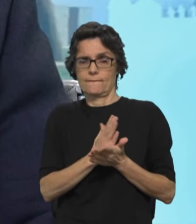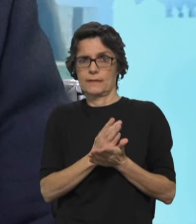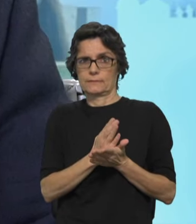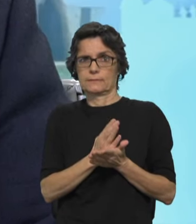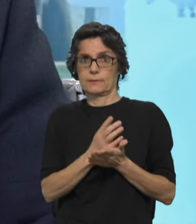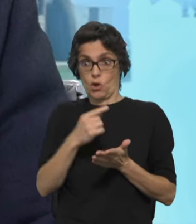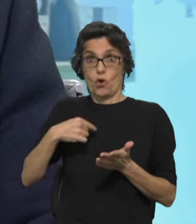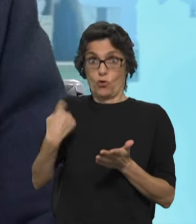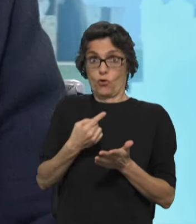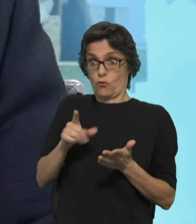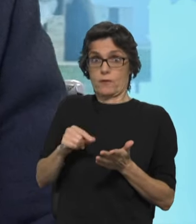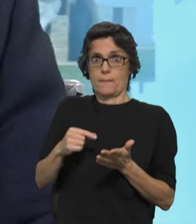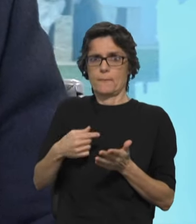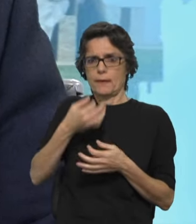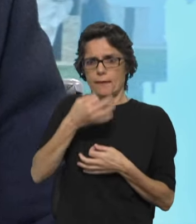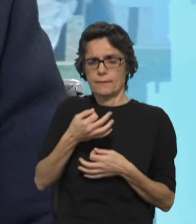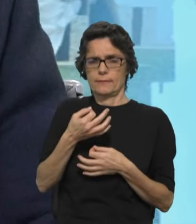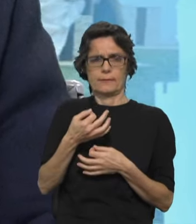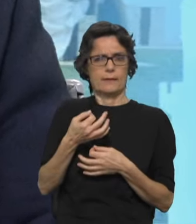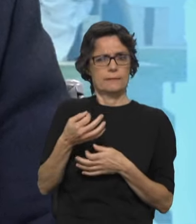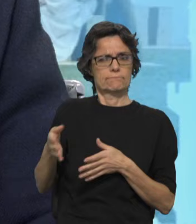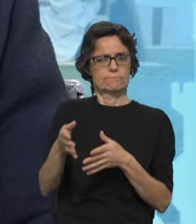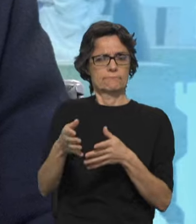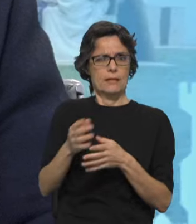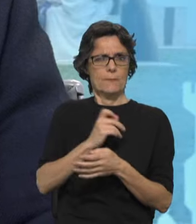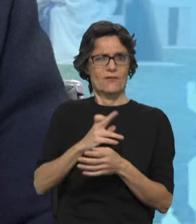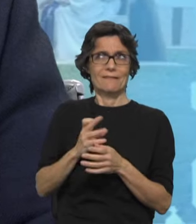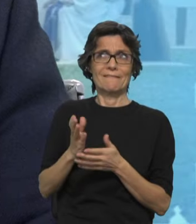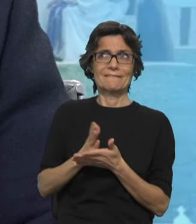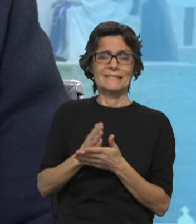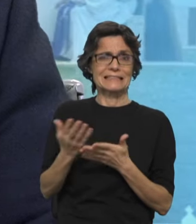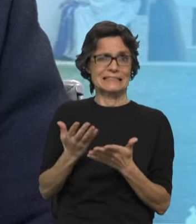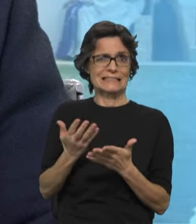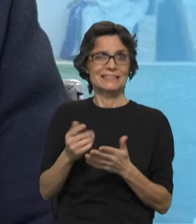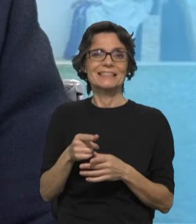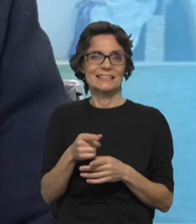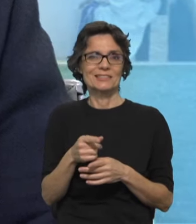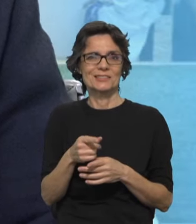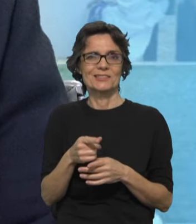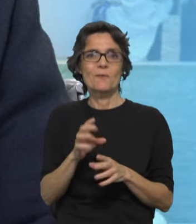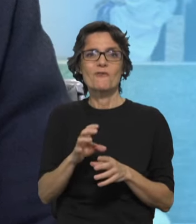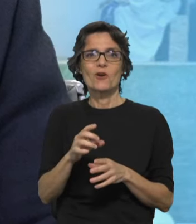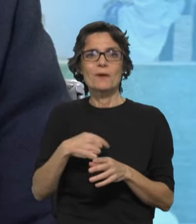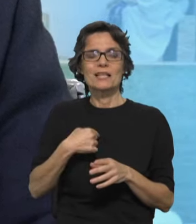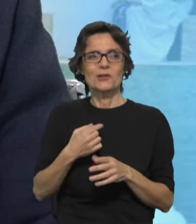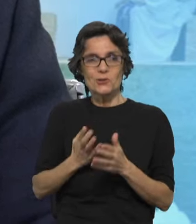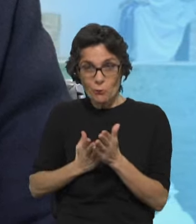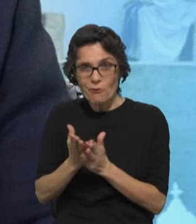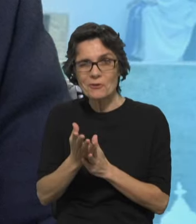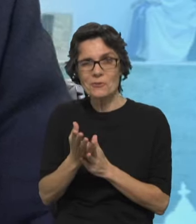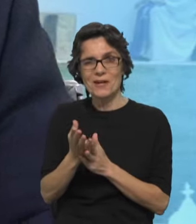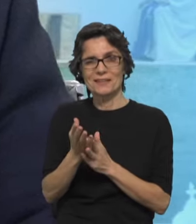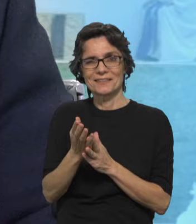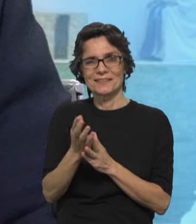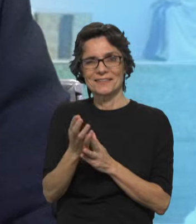nosso acreditar e no nosso caminho de fé. Isto deve sossegar-nos bastante e estimular-nos a não desistir, porque não